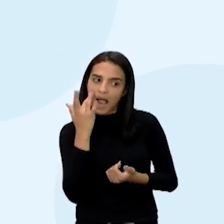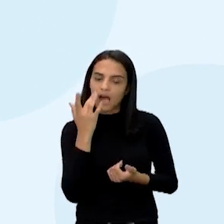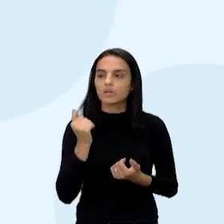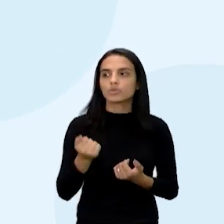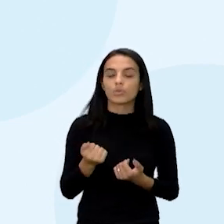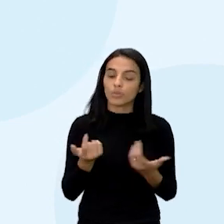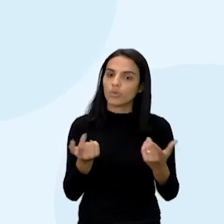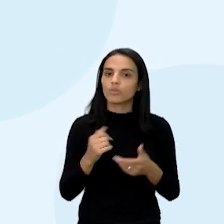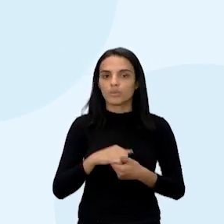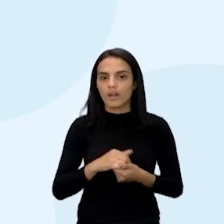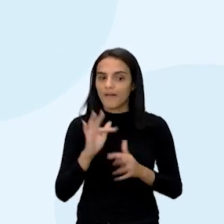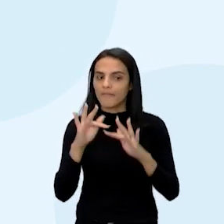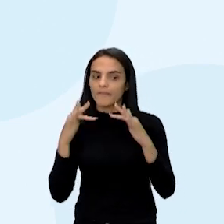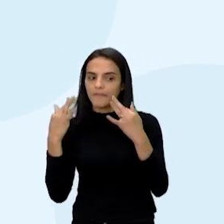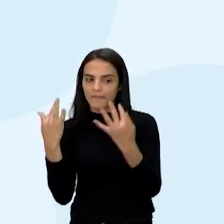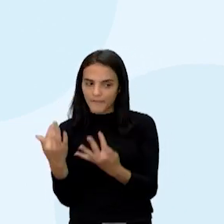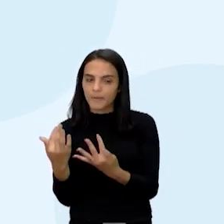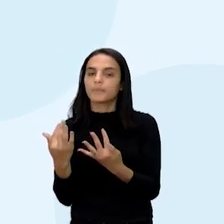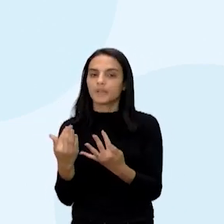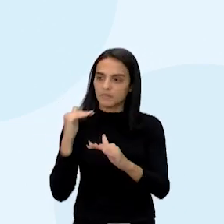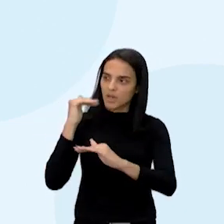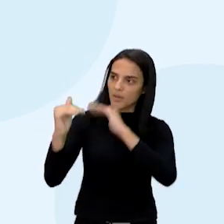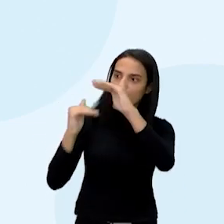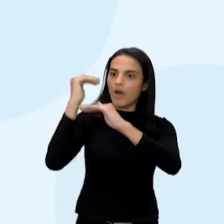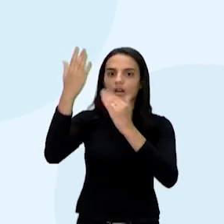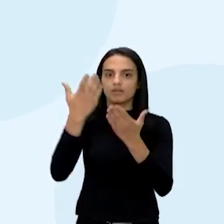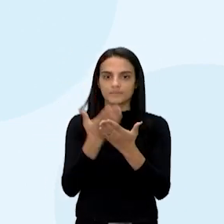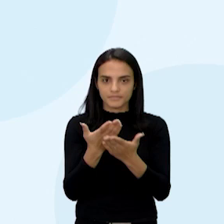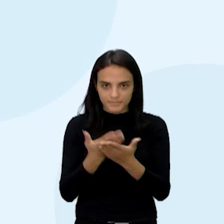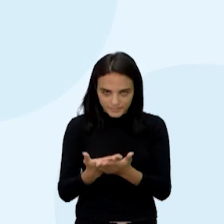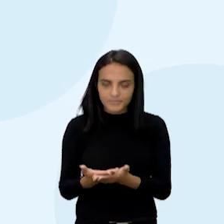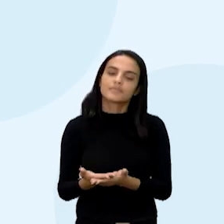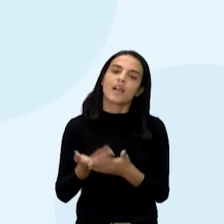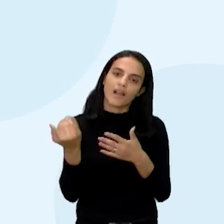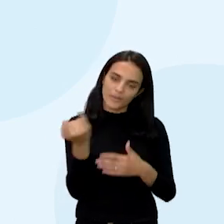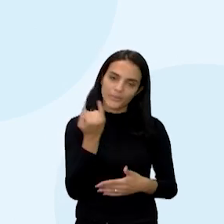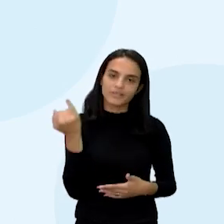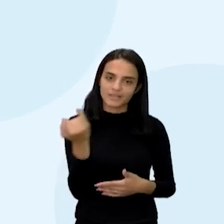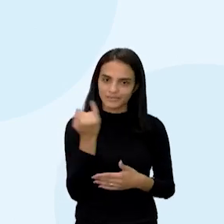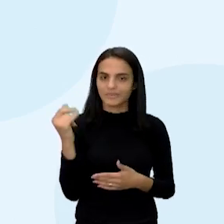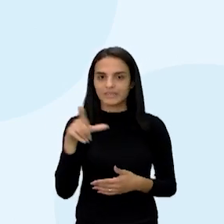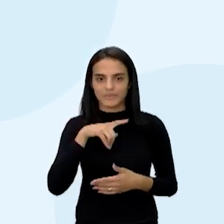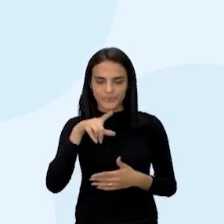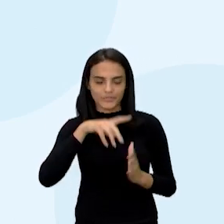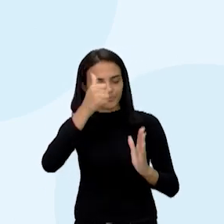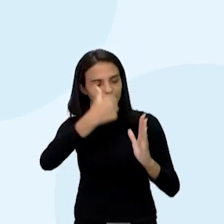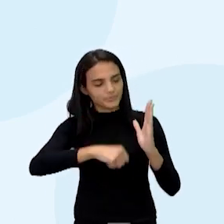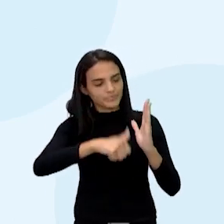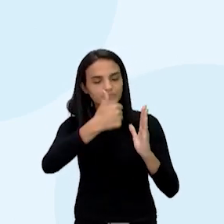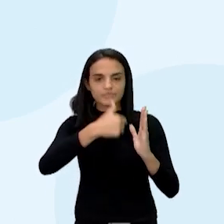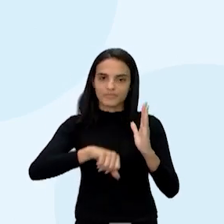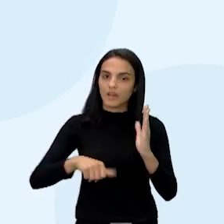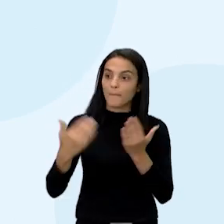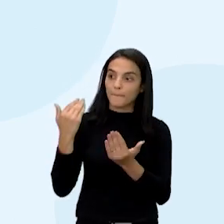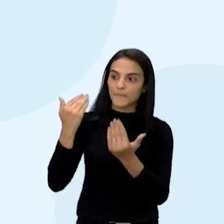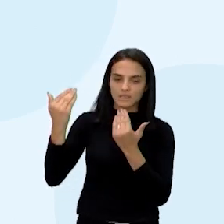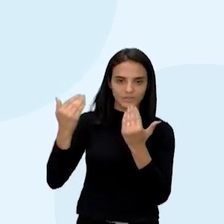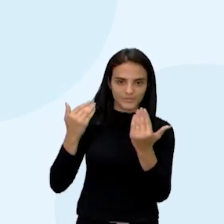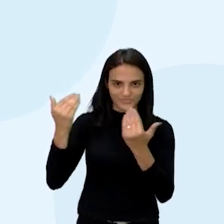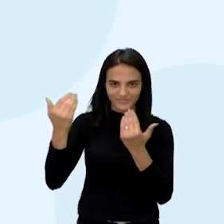uma demanda da família para uma aceleração de estudos, aí é importante que se tenha uma avaliação